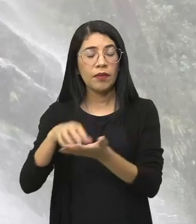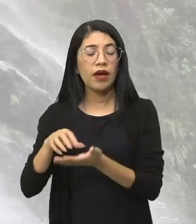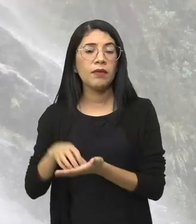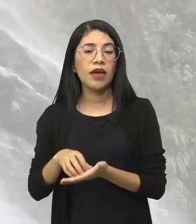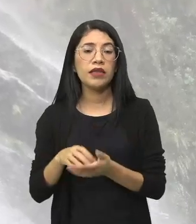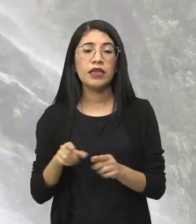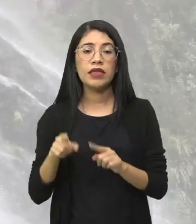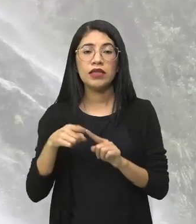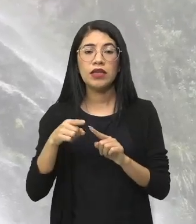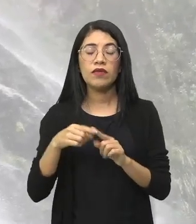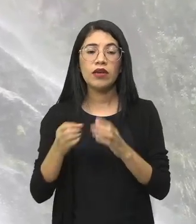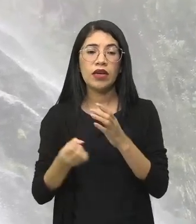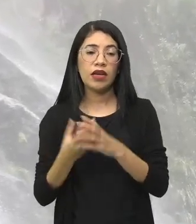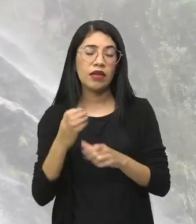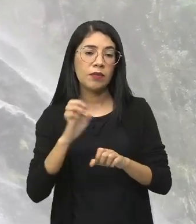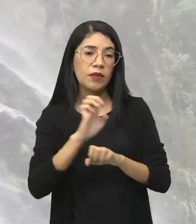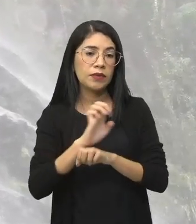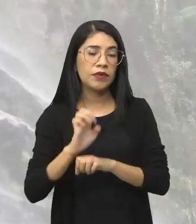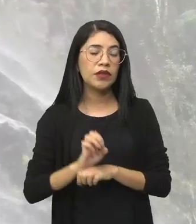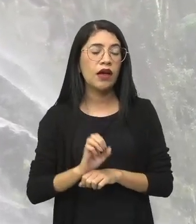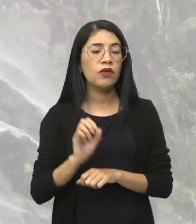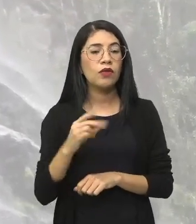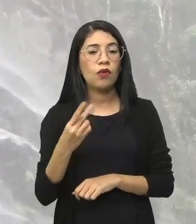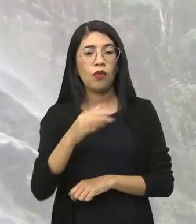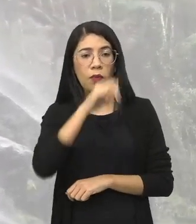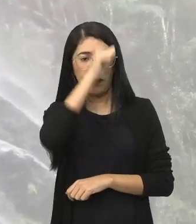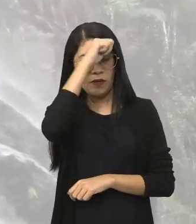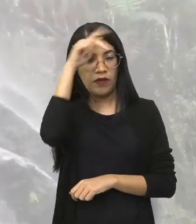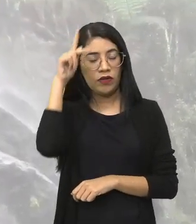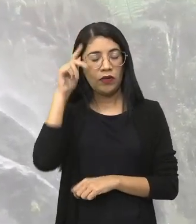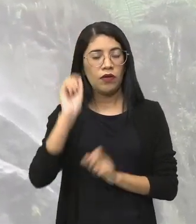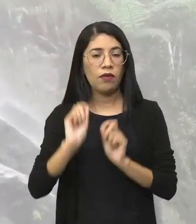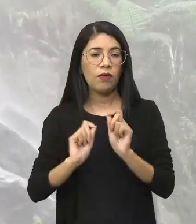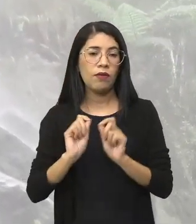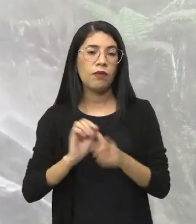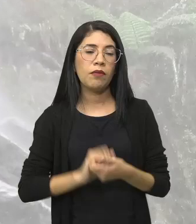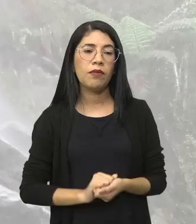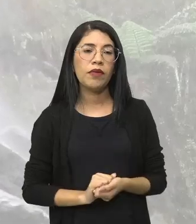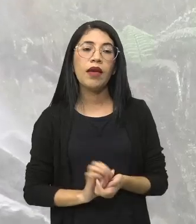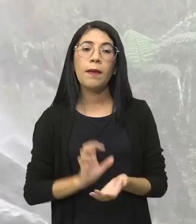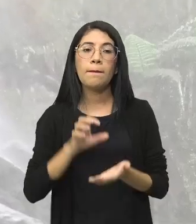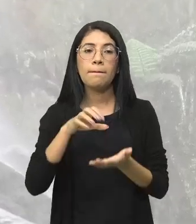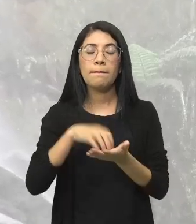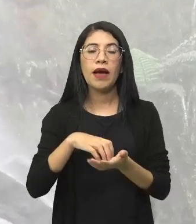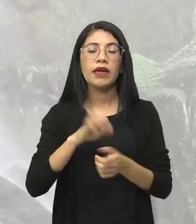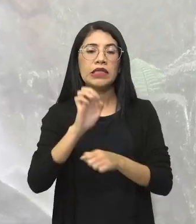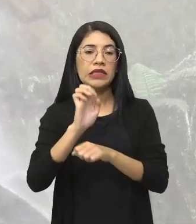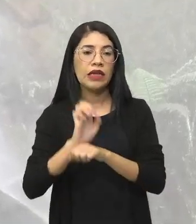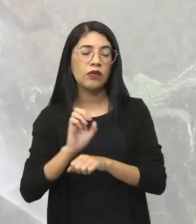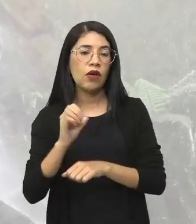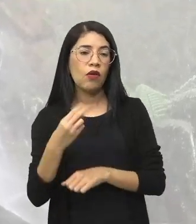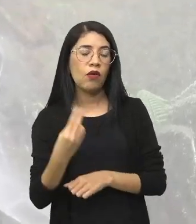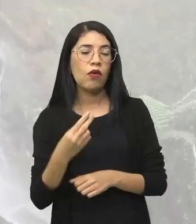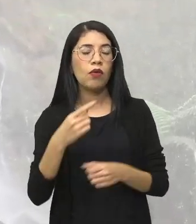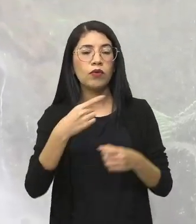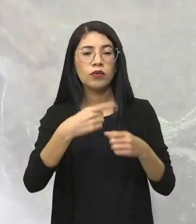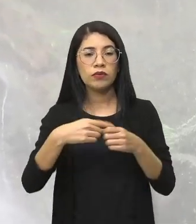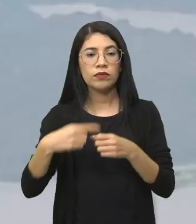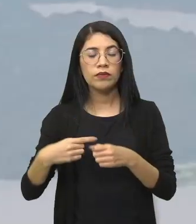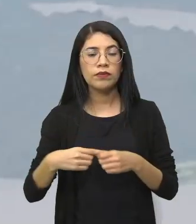criadas pelo governo do estado ou prefeitura, serão denominadas, respectivamente, Parque Estadual e Parque Natural